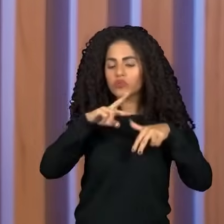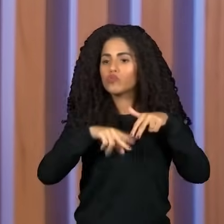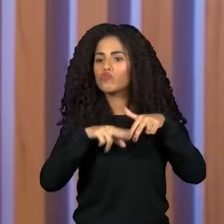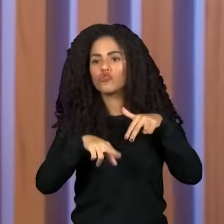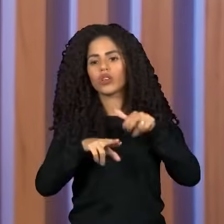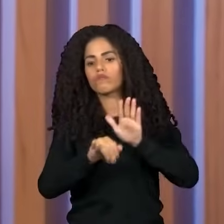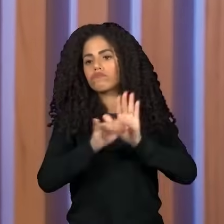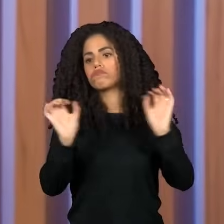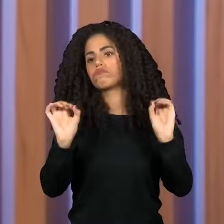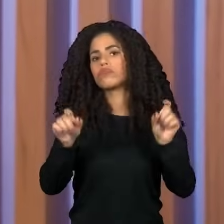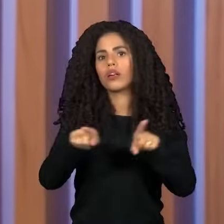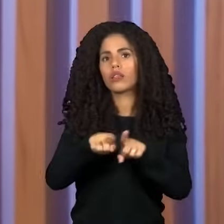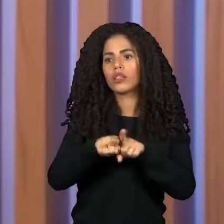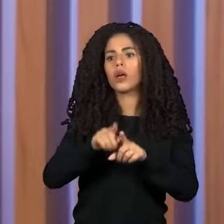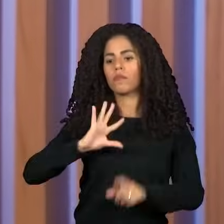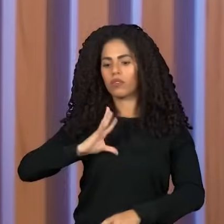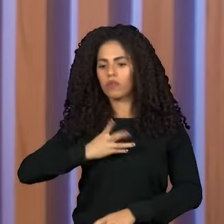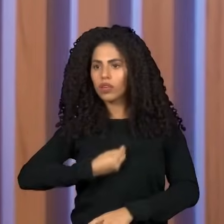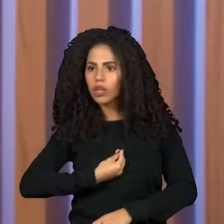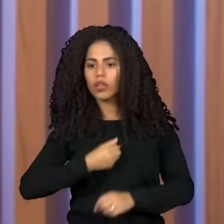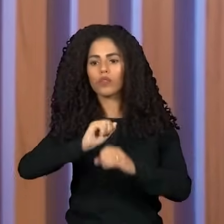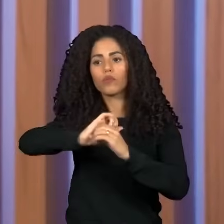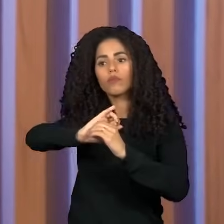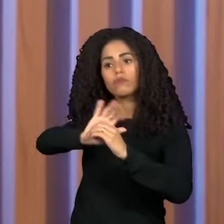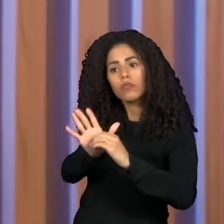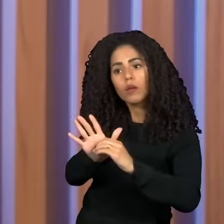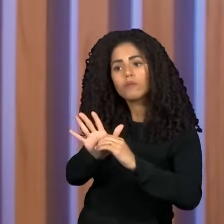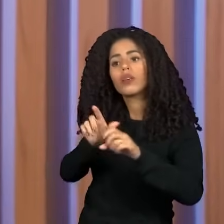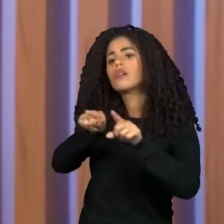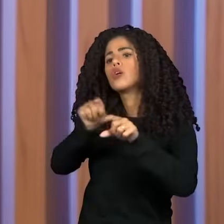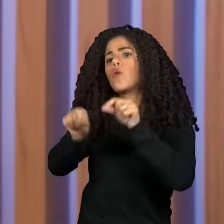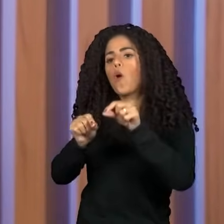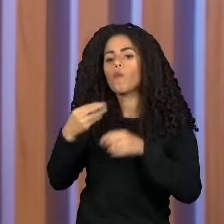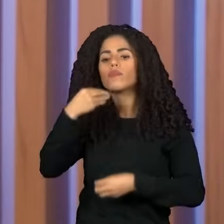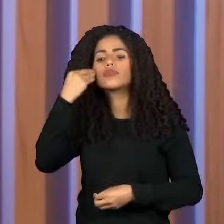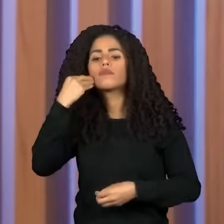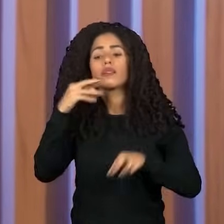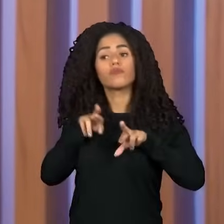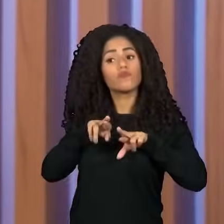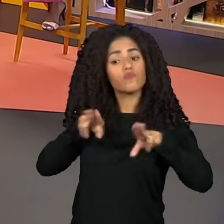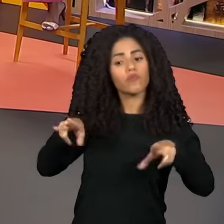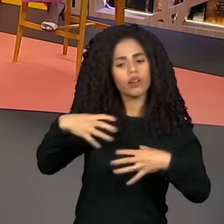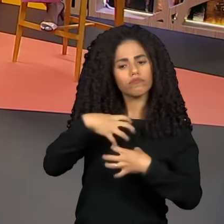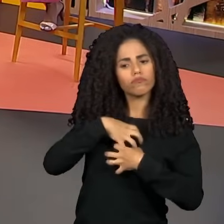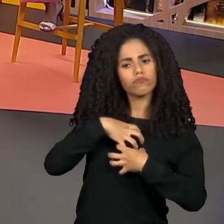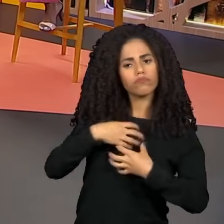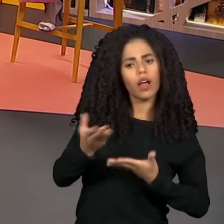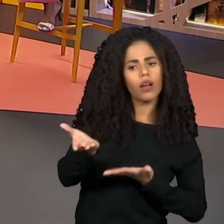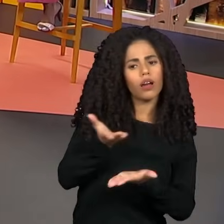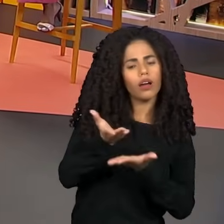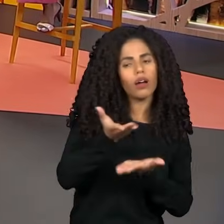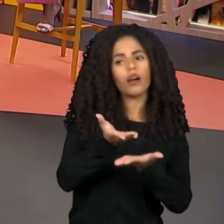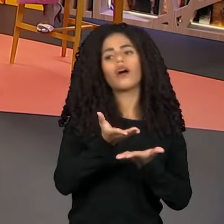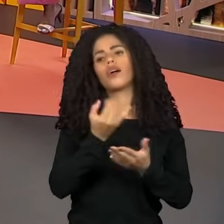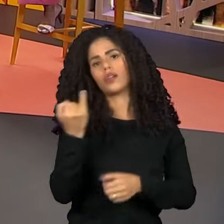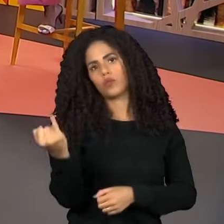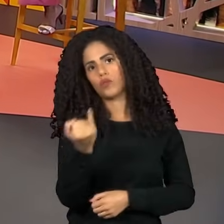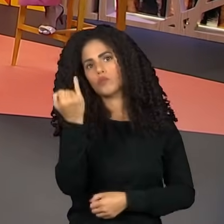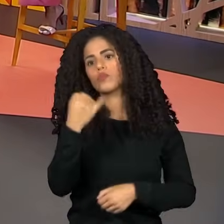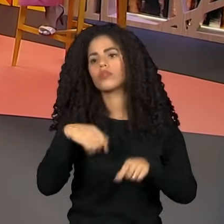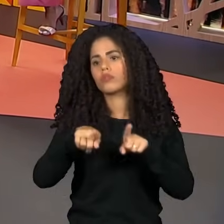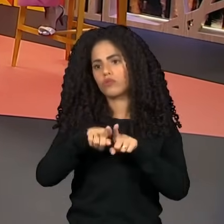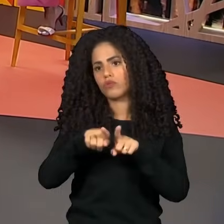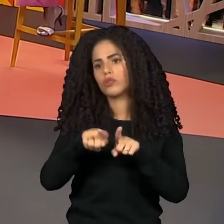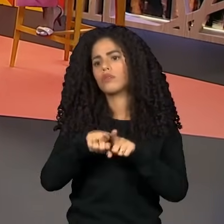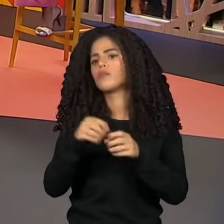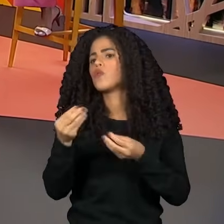mesma forma, travestis, pessoas não binárias, são maneiras diferentes de experienciar o afeto, a emoção. Então, acho que esse recorte ele não é só necessário,